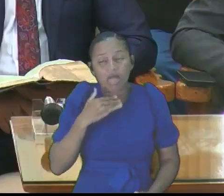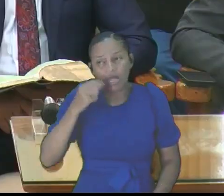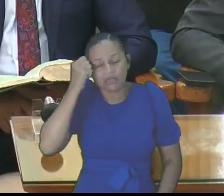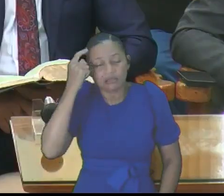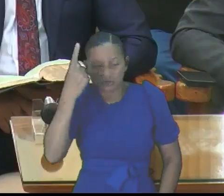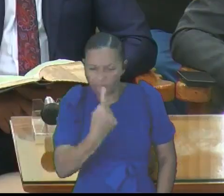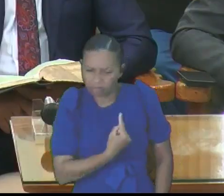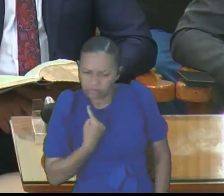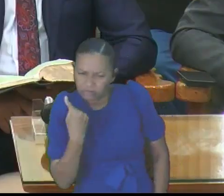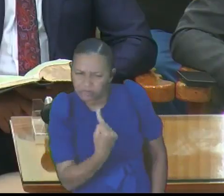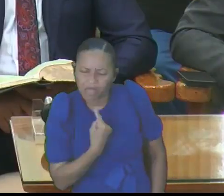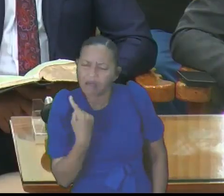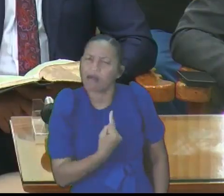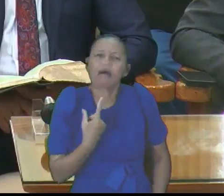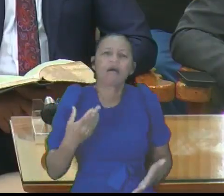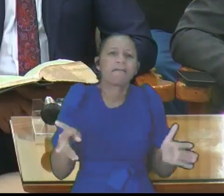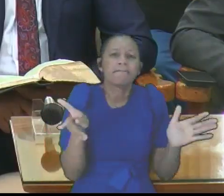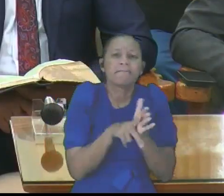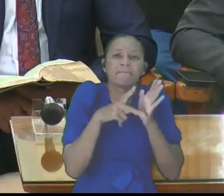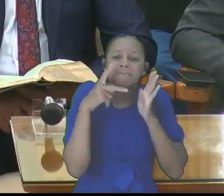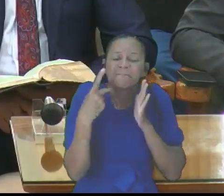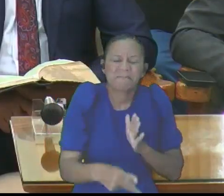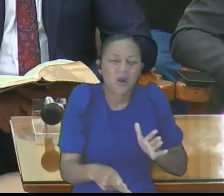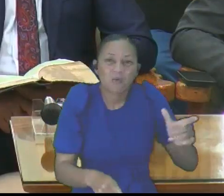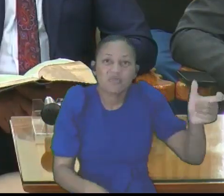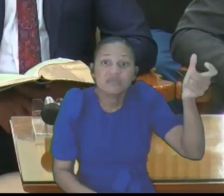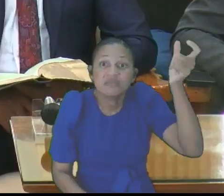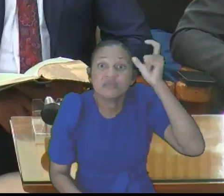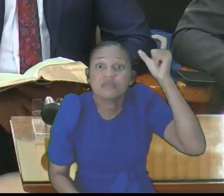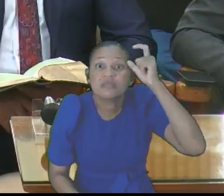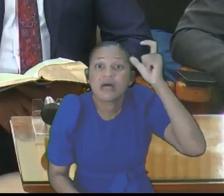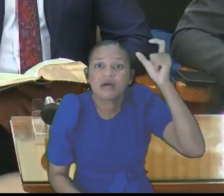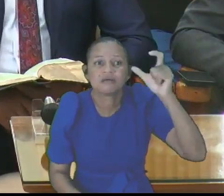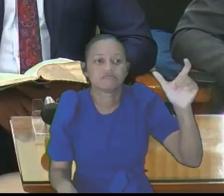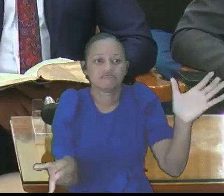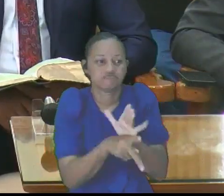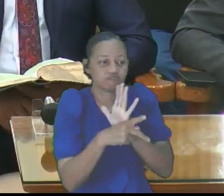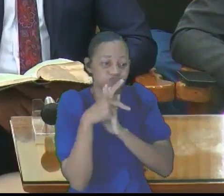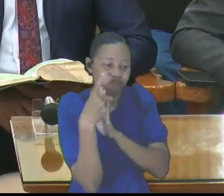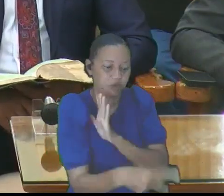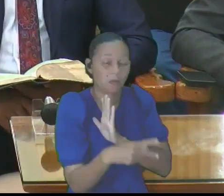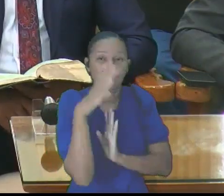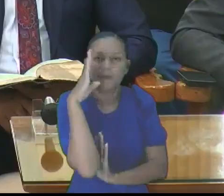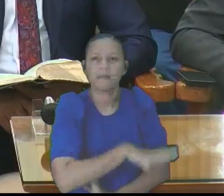isolamento, ela é maligna e maléfica.